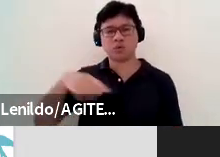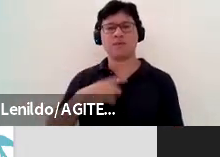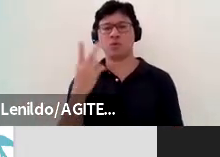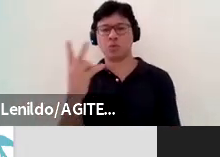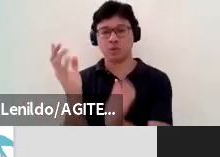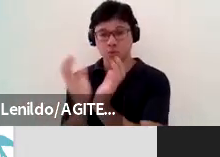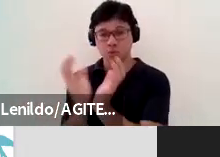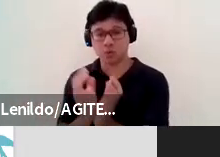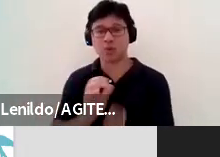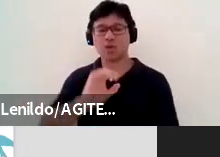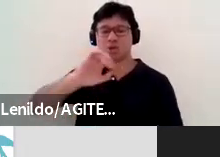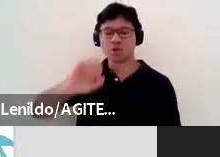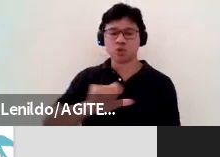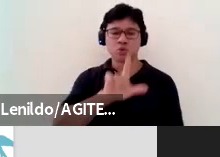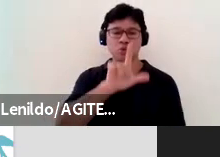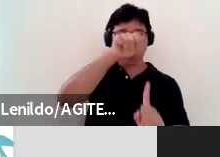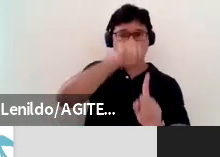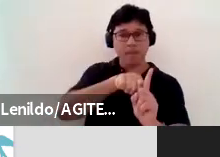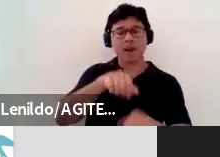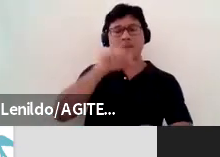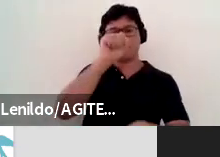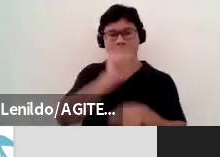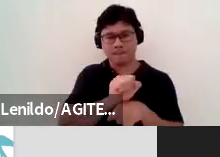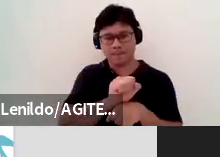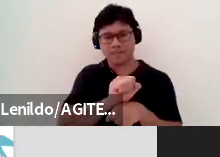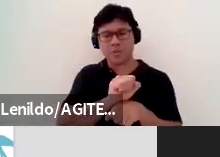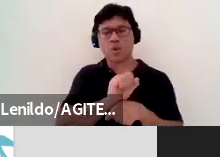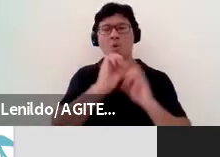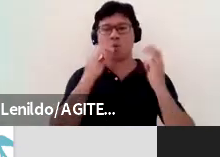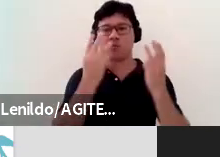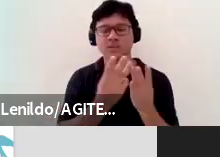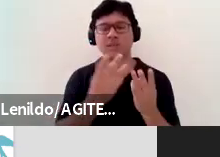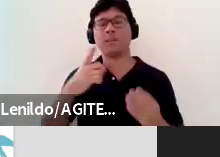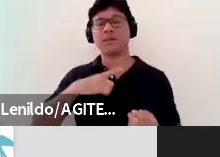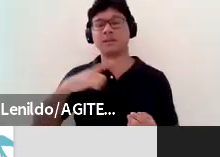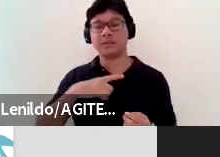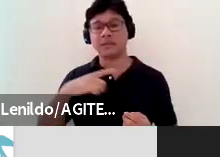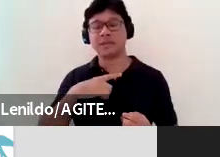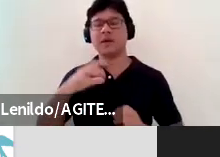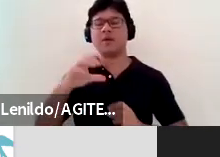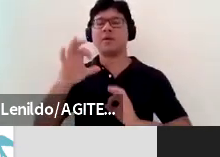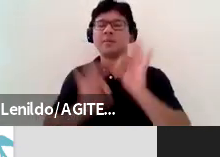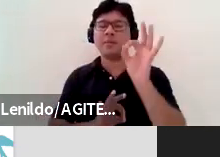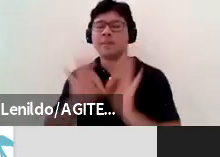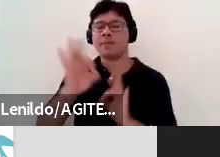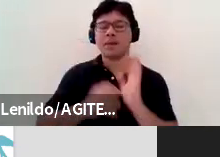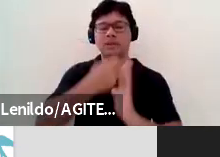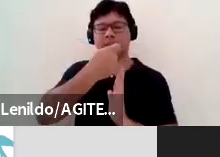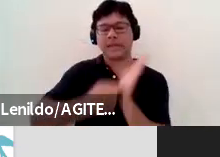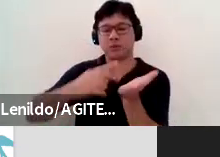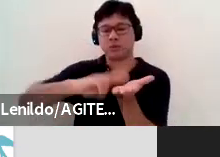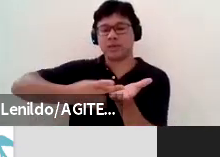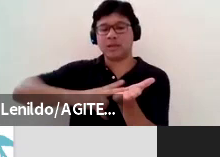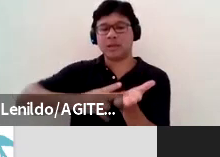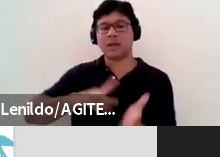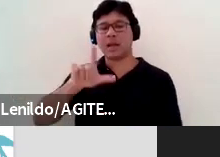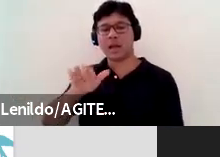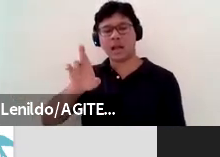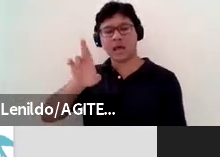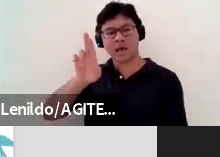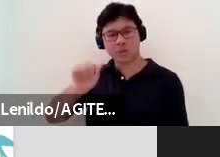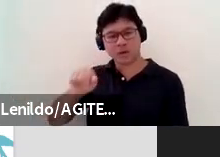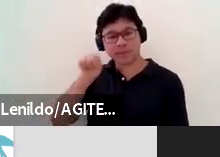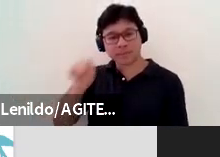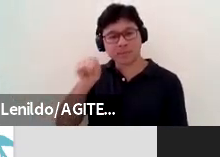Em julho, a gente fez uma pausa da nossa oficina, mas a gente teve uma oficina de preparação do texto traduzido com a Laura Fogueira,